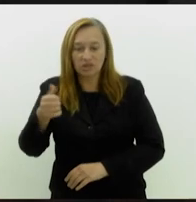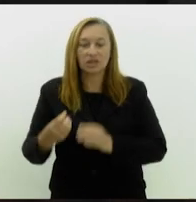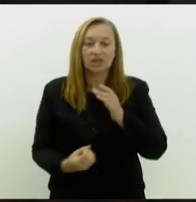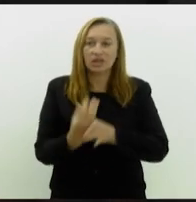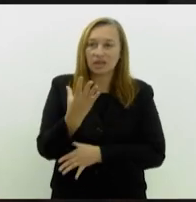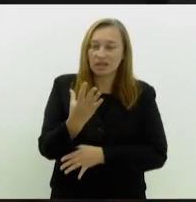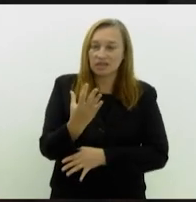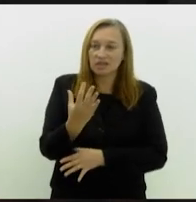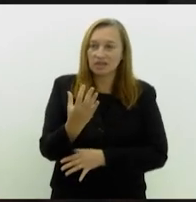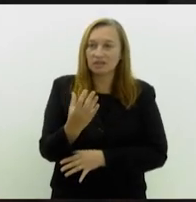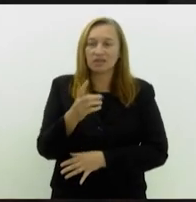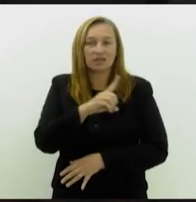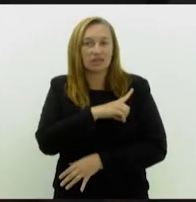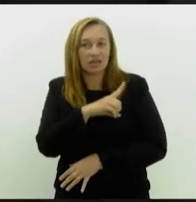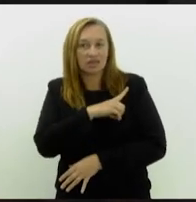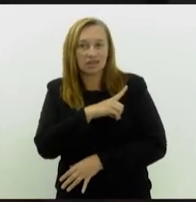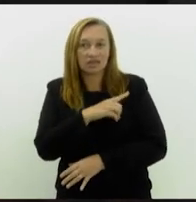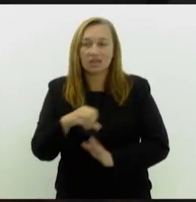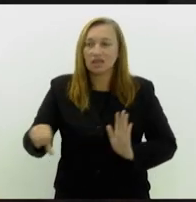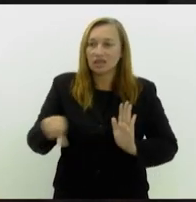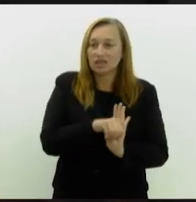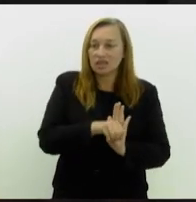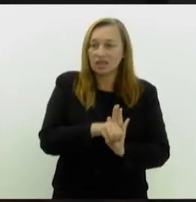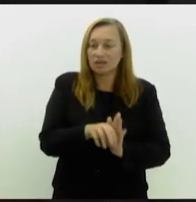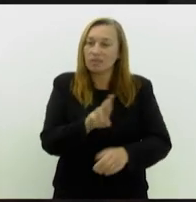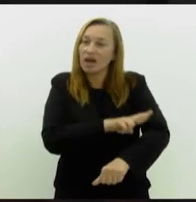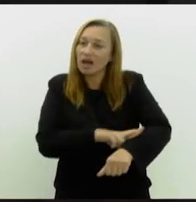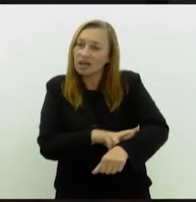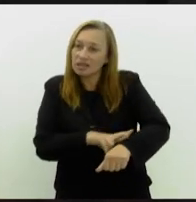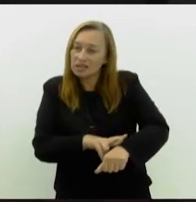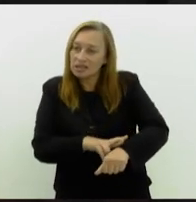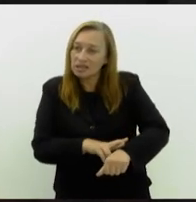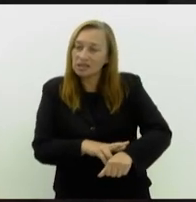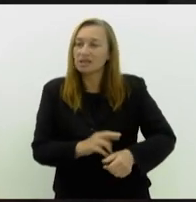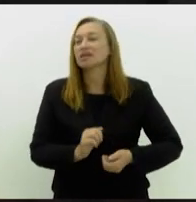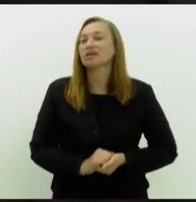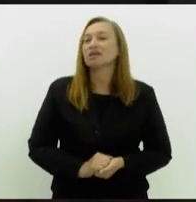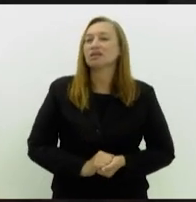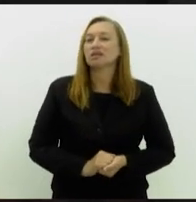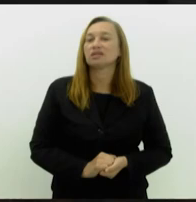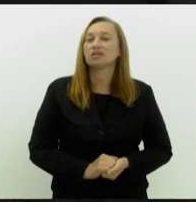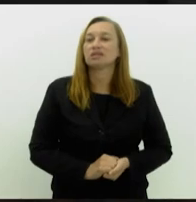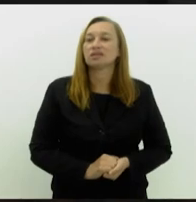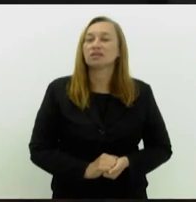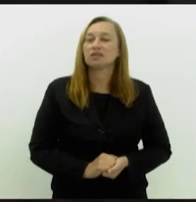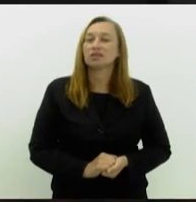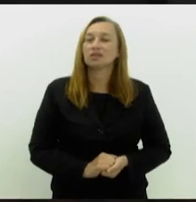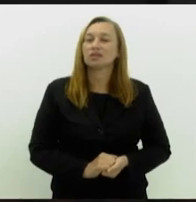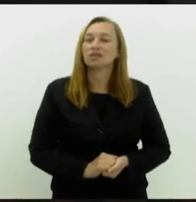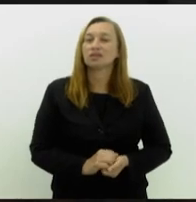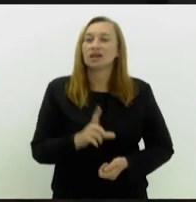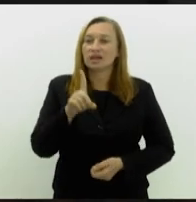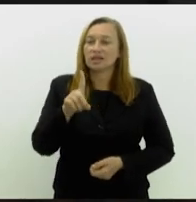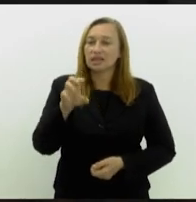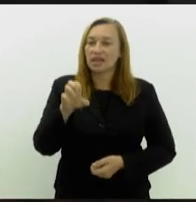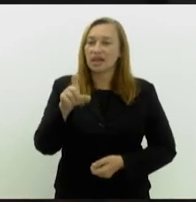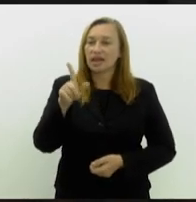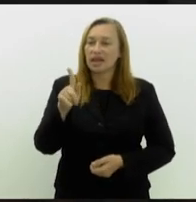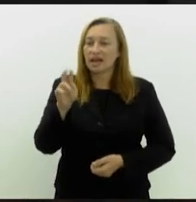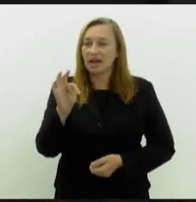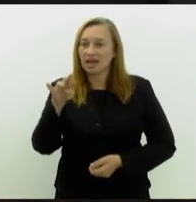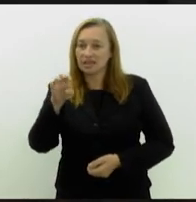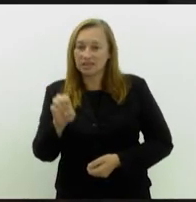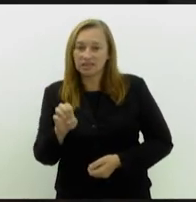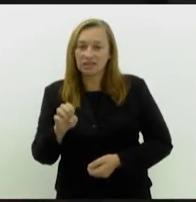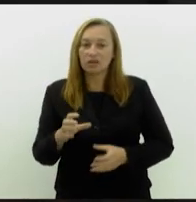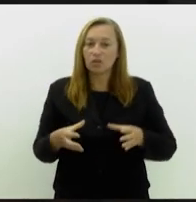criação da delegacia de crimes raciais e delitos intolerâncias de intolerância decades pareceres das